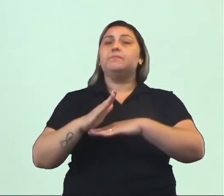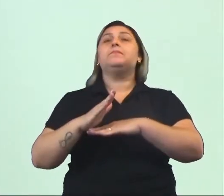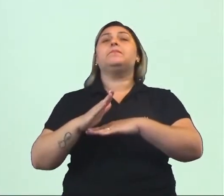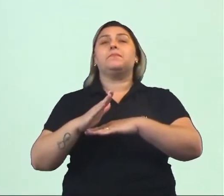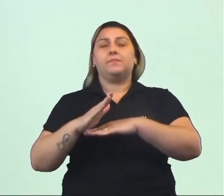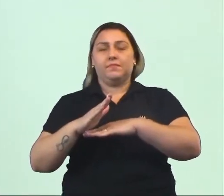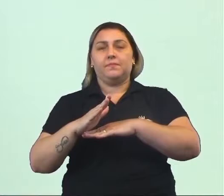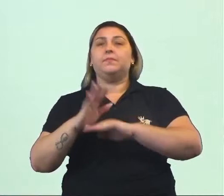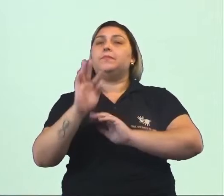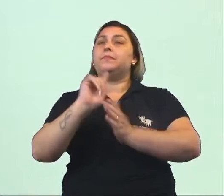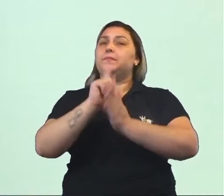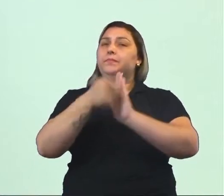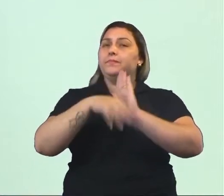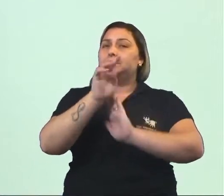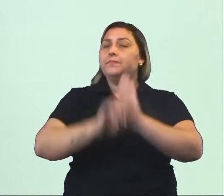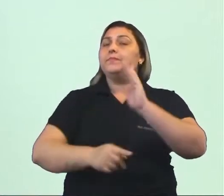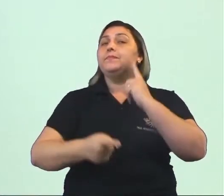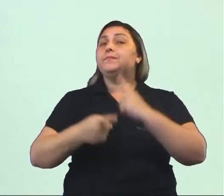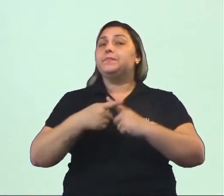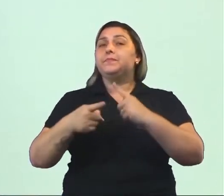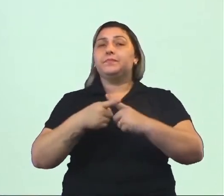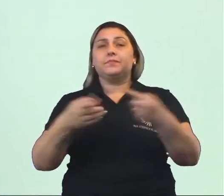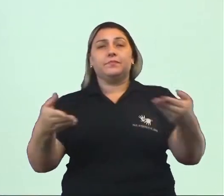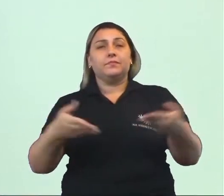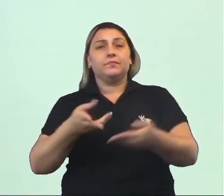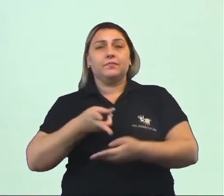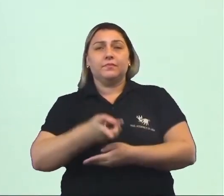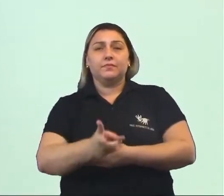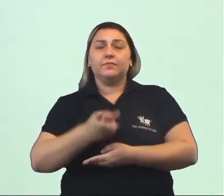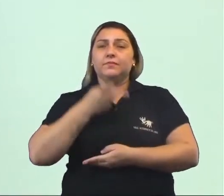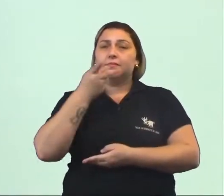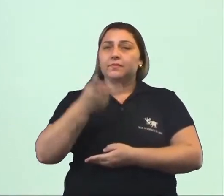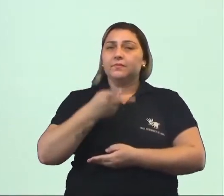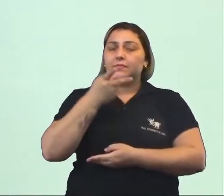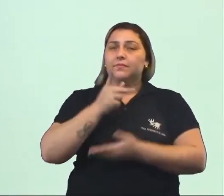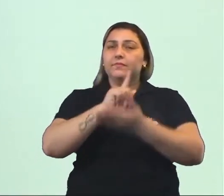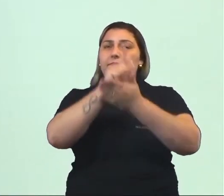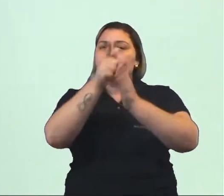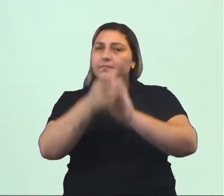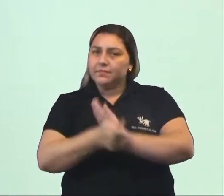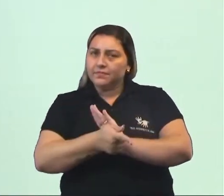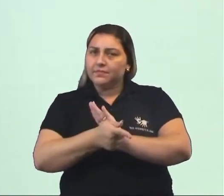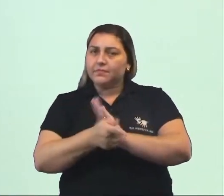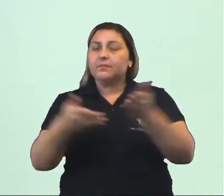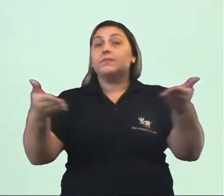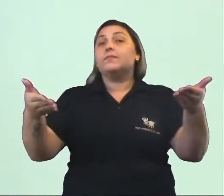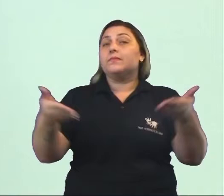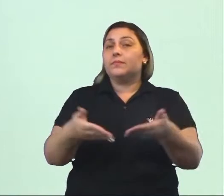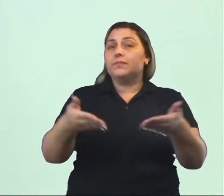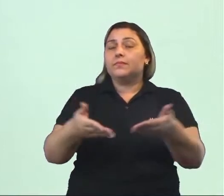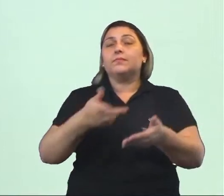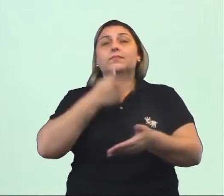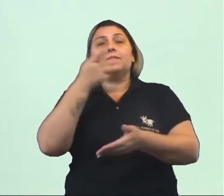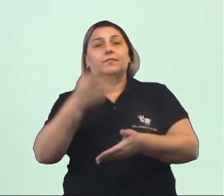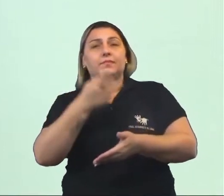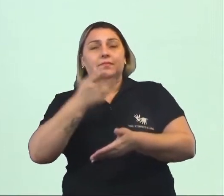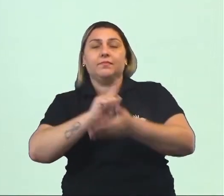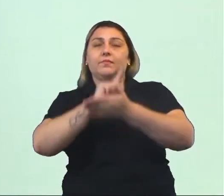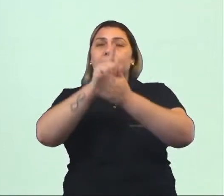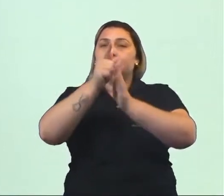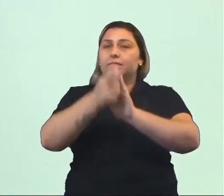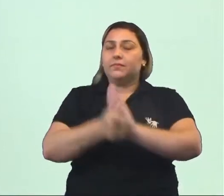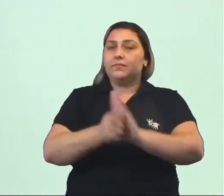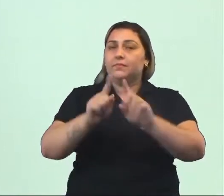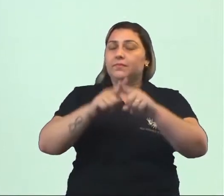gênero textual. E por que que hoje vamos continuar falando sobre esse gênero? Hoje nós vamos falar sobre esse